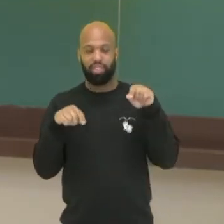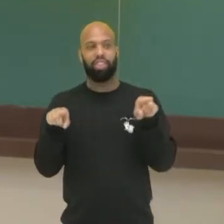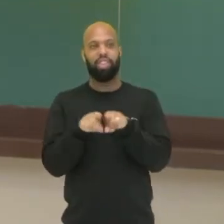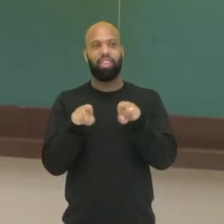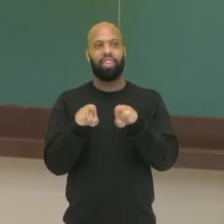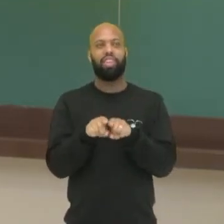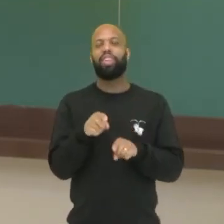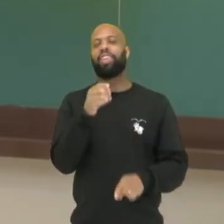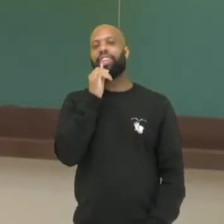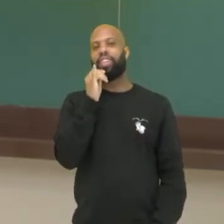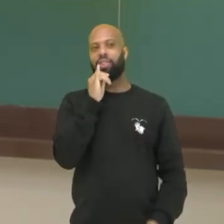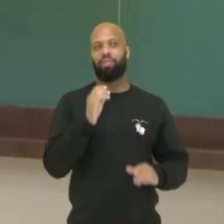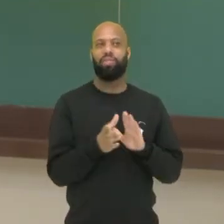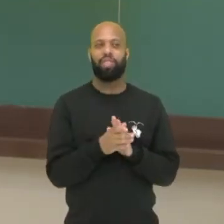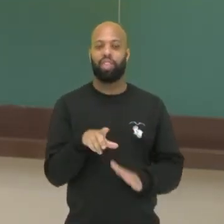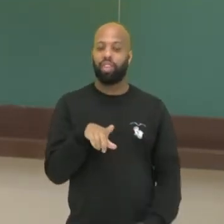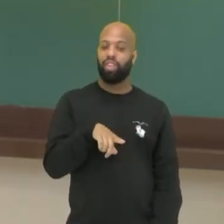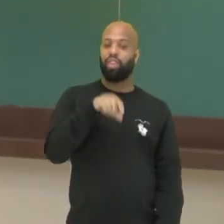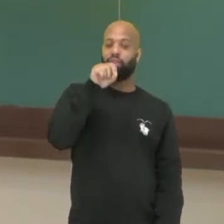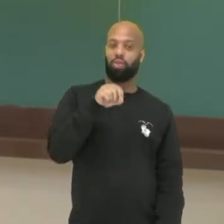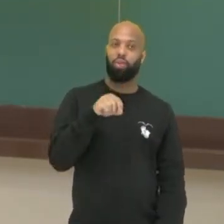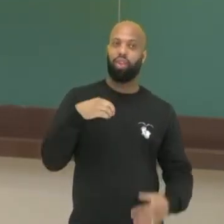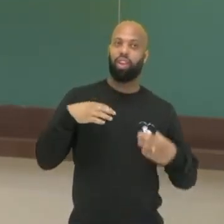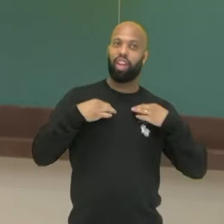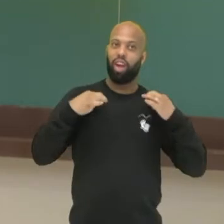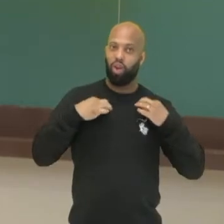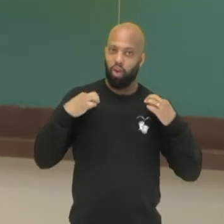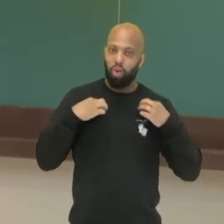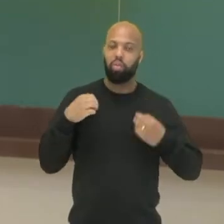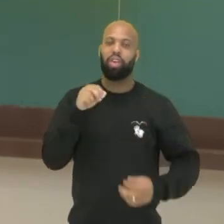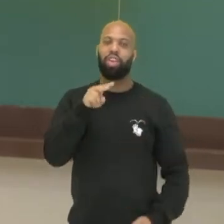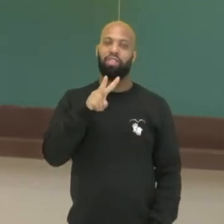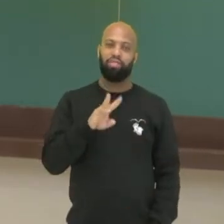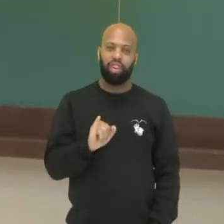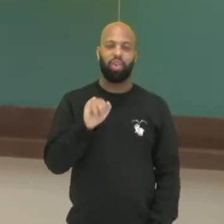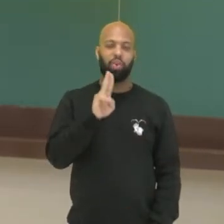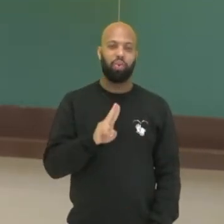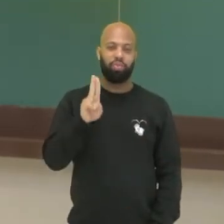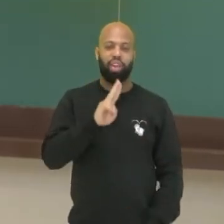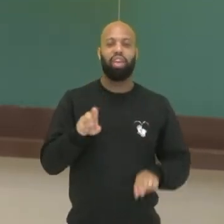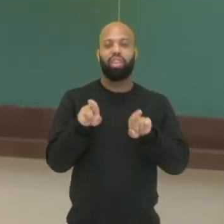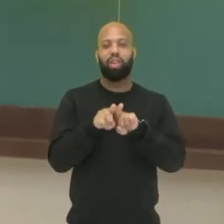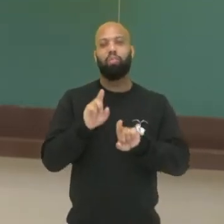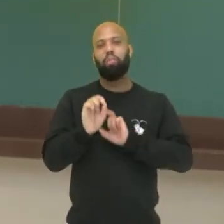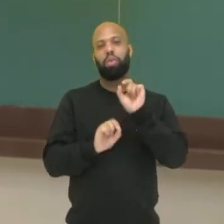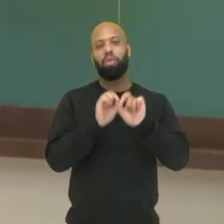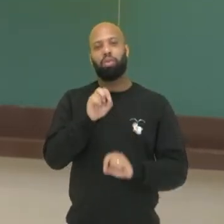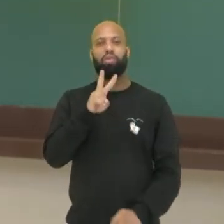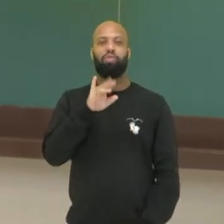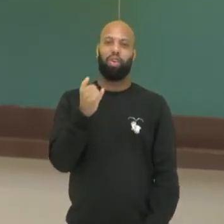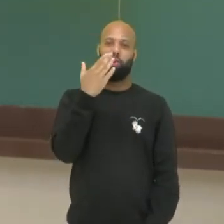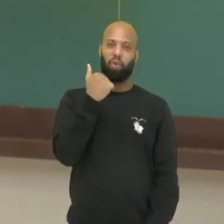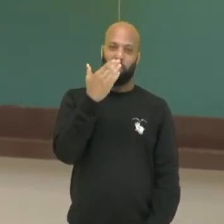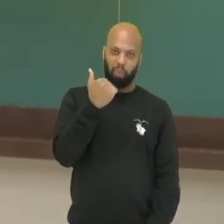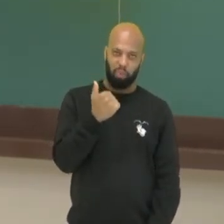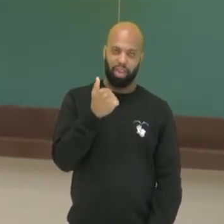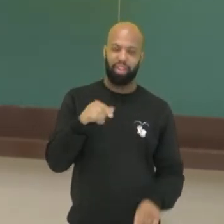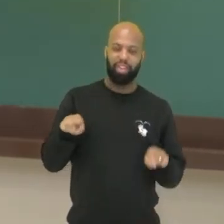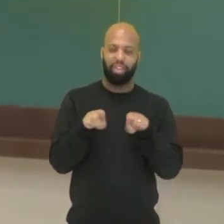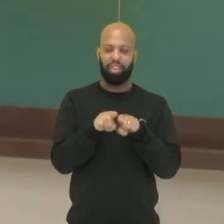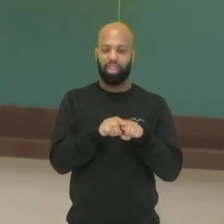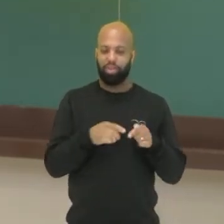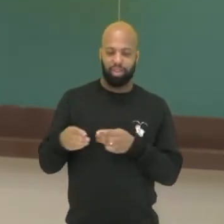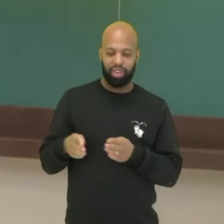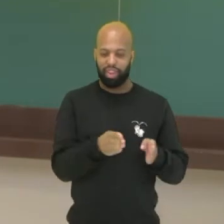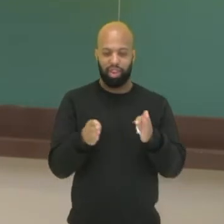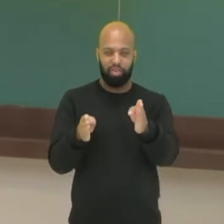escolha da roupa que eu vou vestir, daquilo que eu vou me alimentar naquele dia, qual o caminho que eu vou fazer para ir